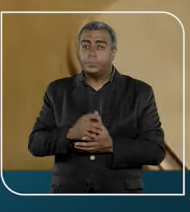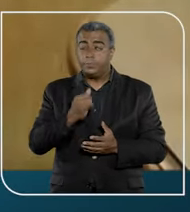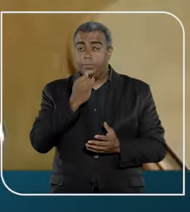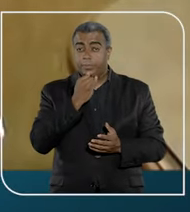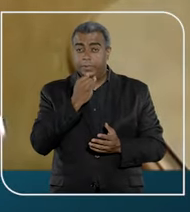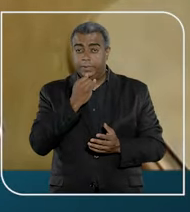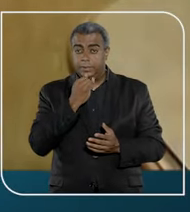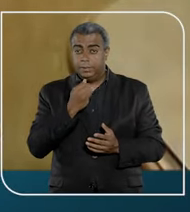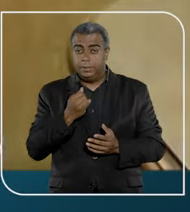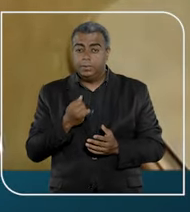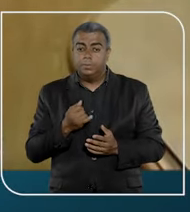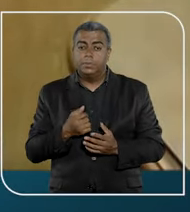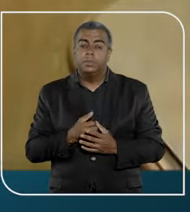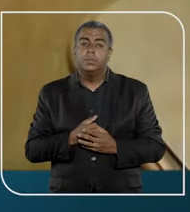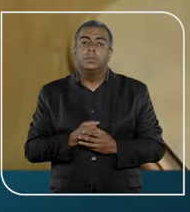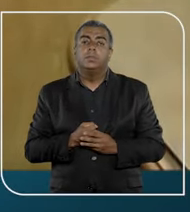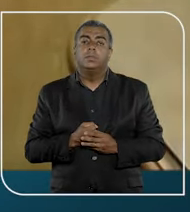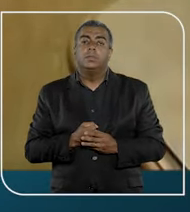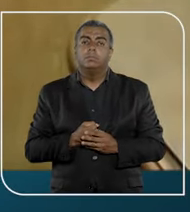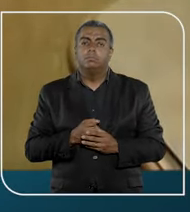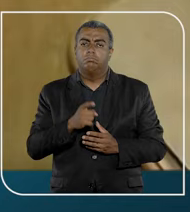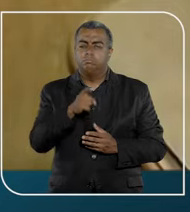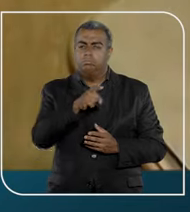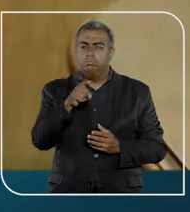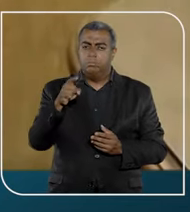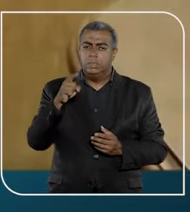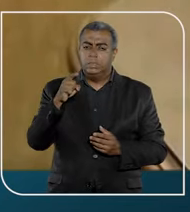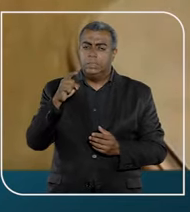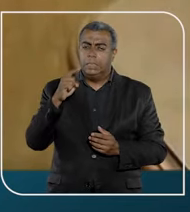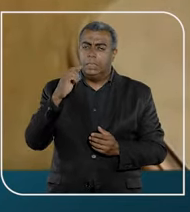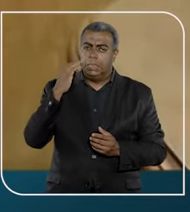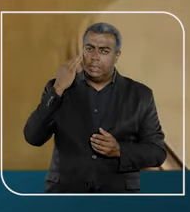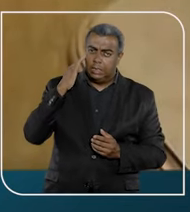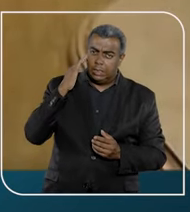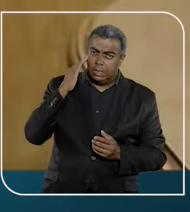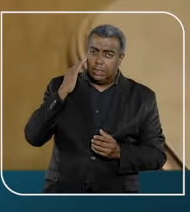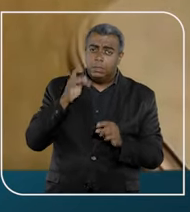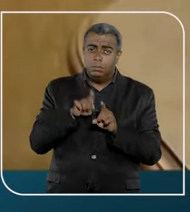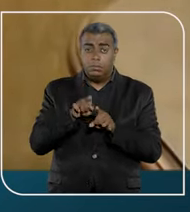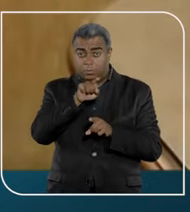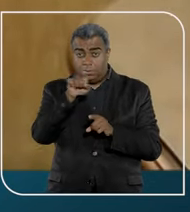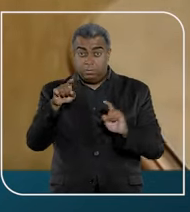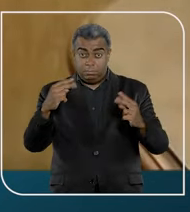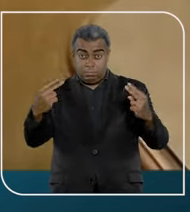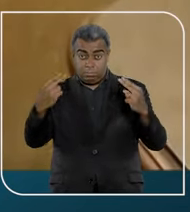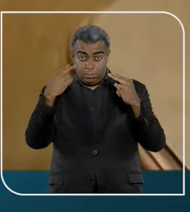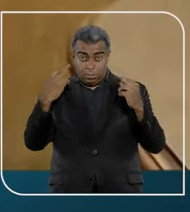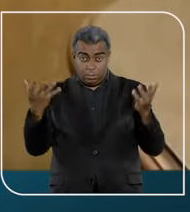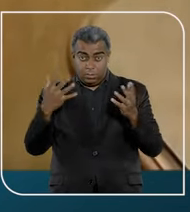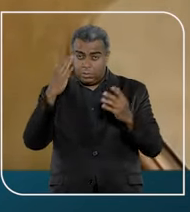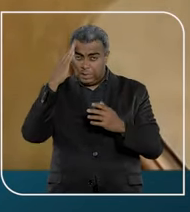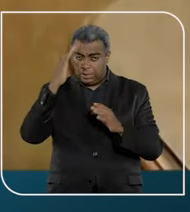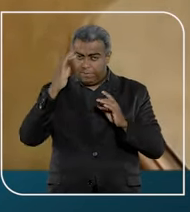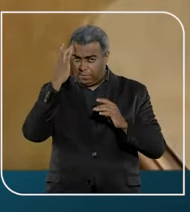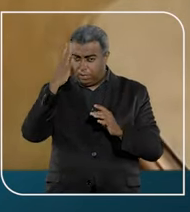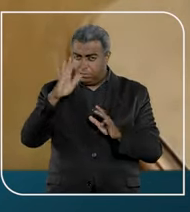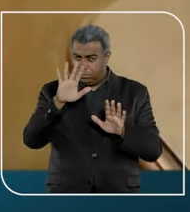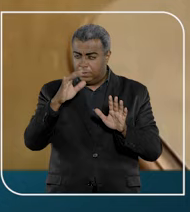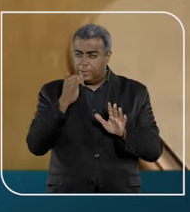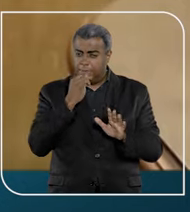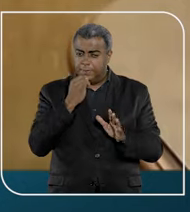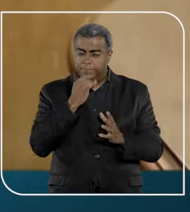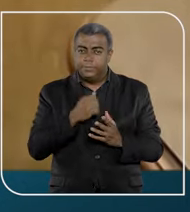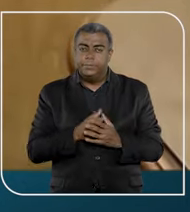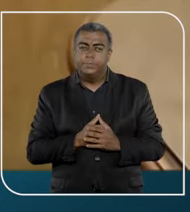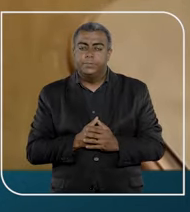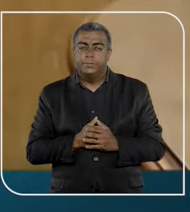Vamos utilizar um exemplo que eu vou dar para você conseguir entender e o pessoal que está nos assistindo também entender